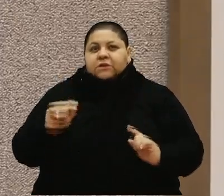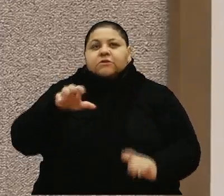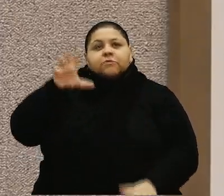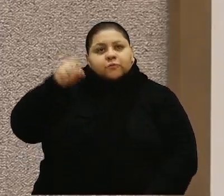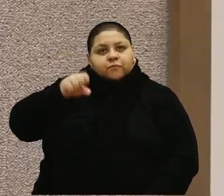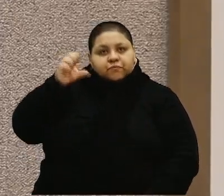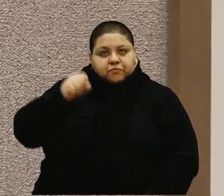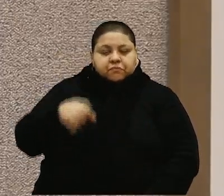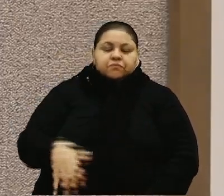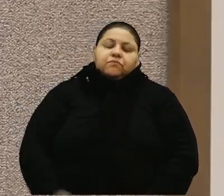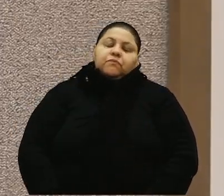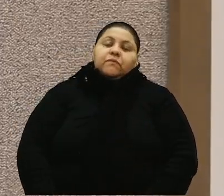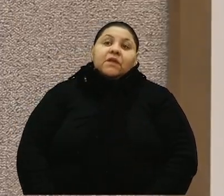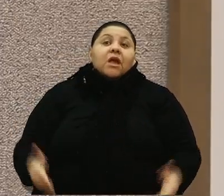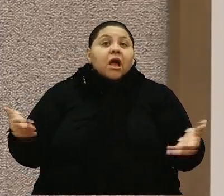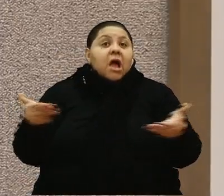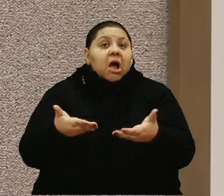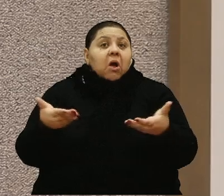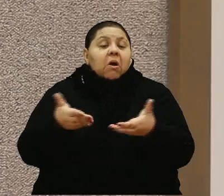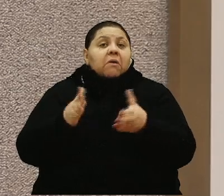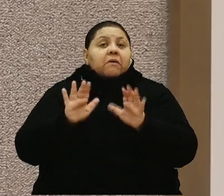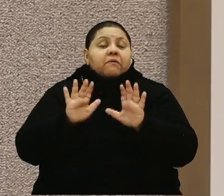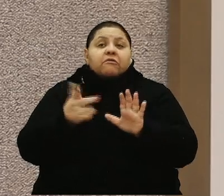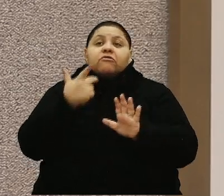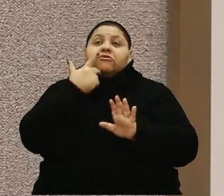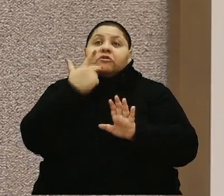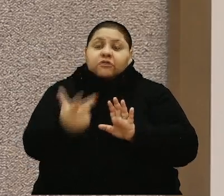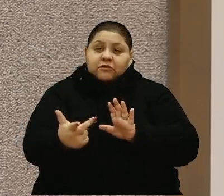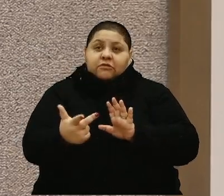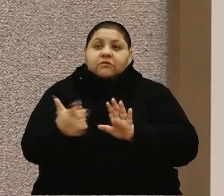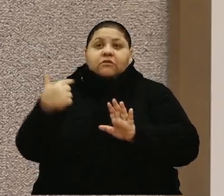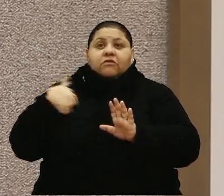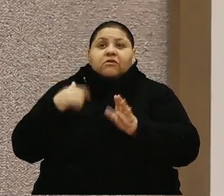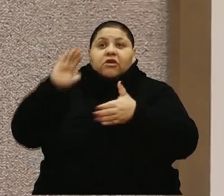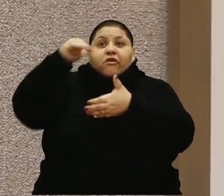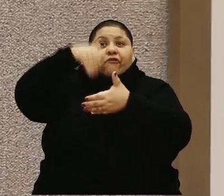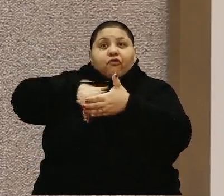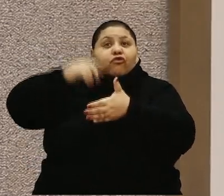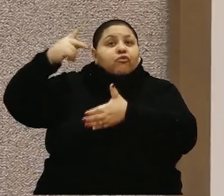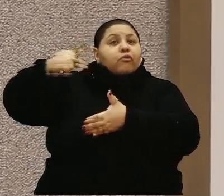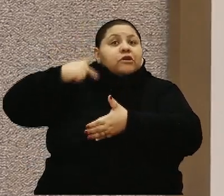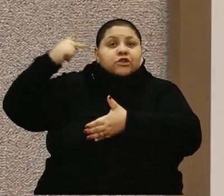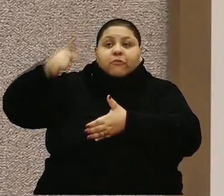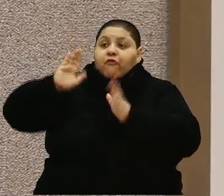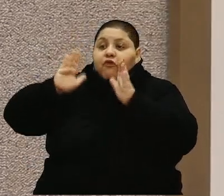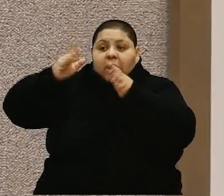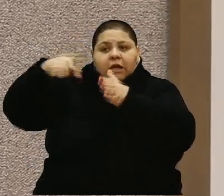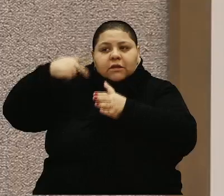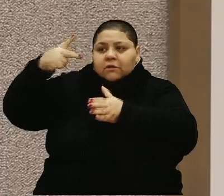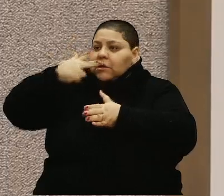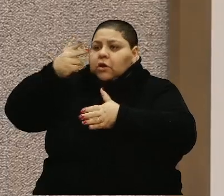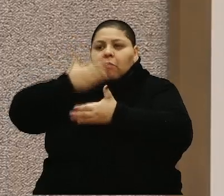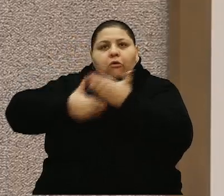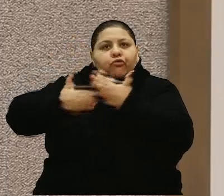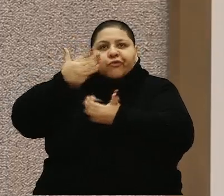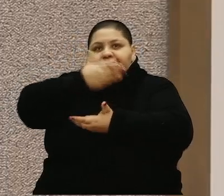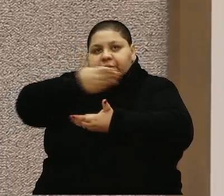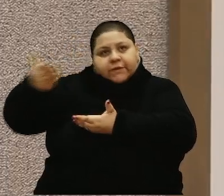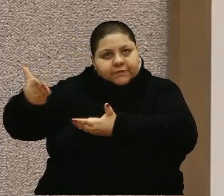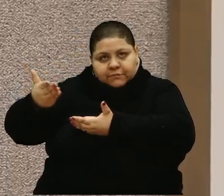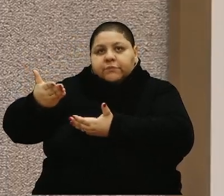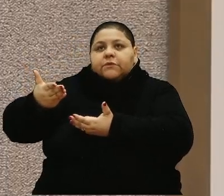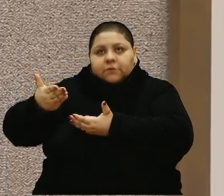Leite. Agora, me permitam dizer que eu voto politicamente, como todos votam aqui